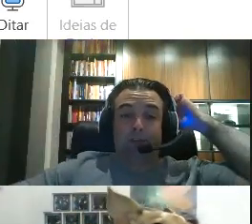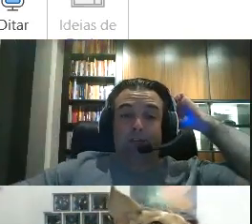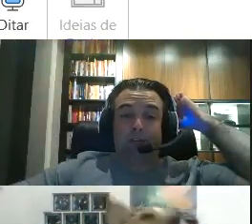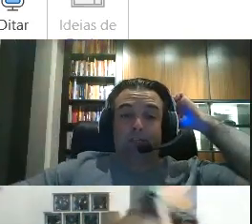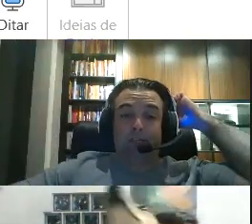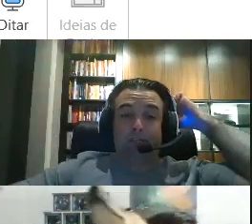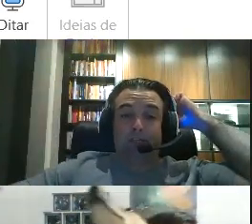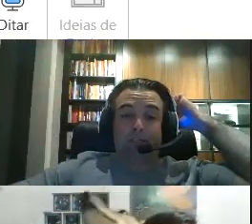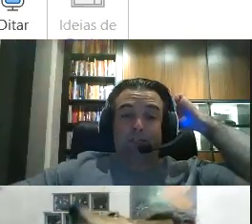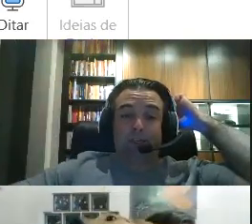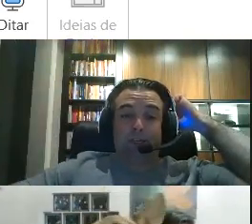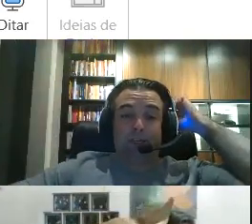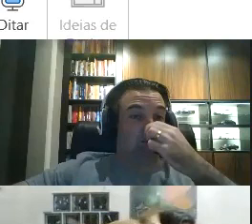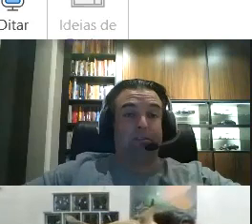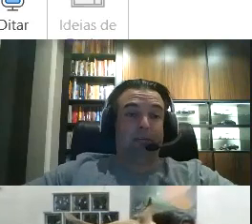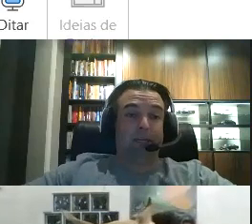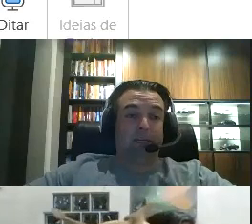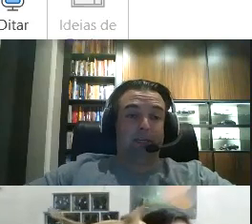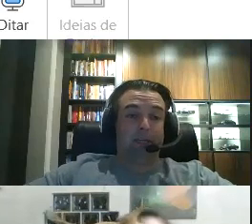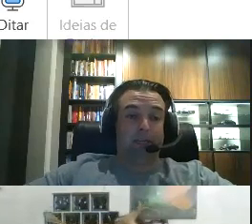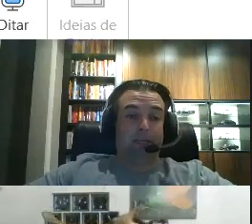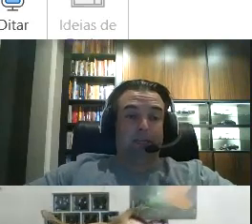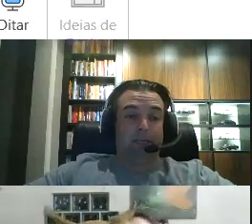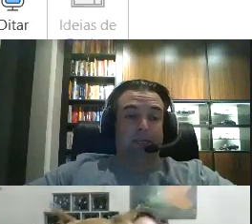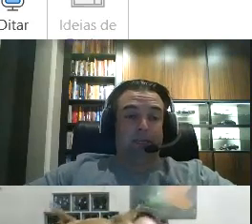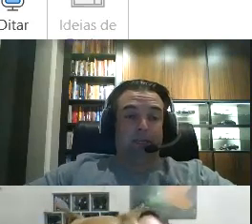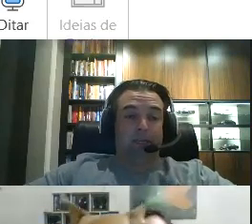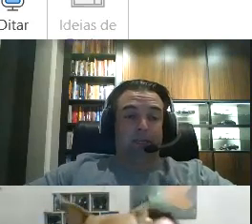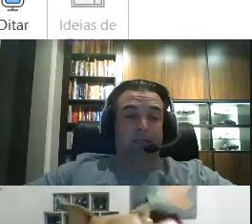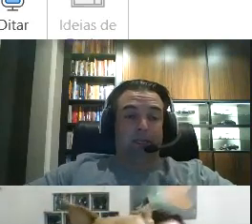lugares diferentes. Então, são coisas bem